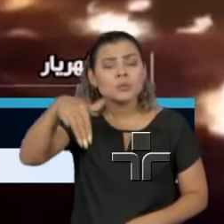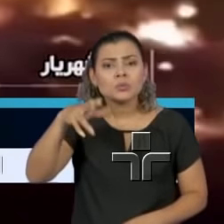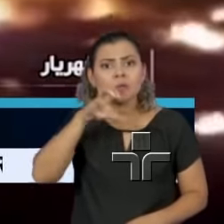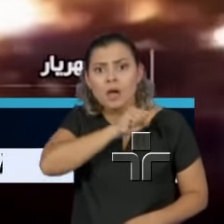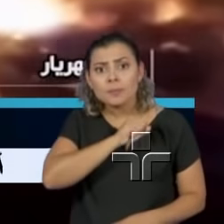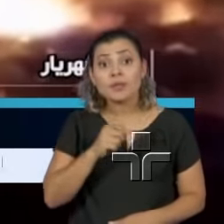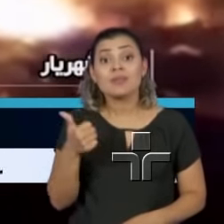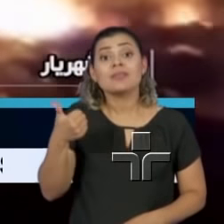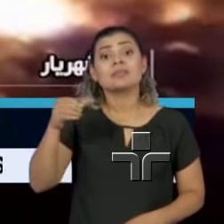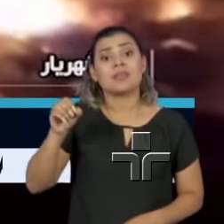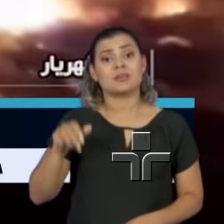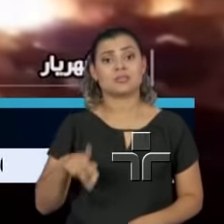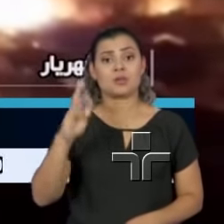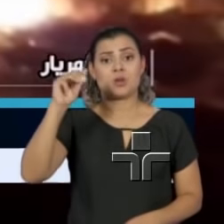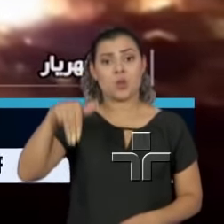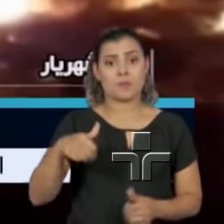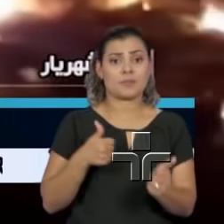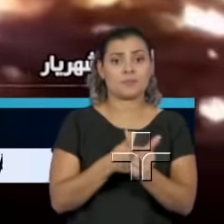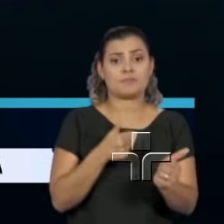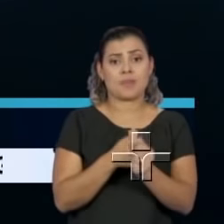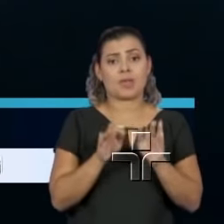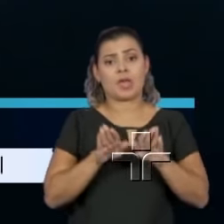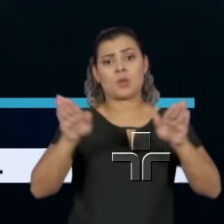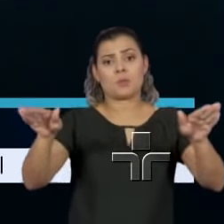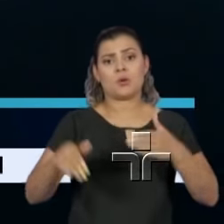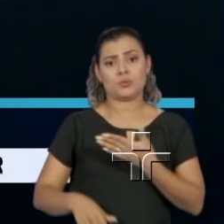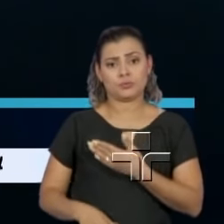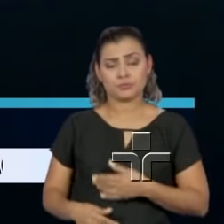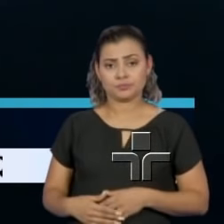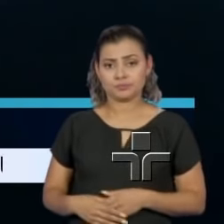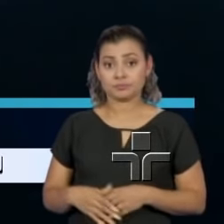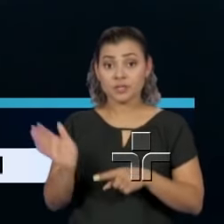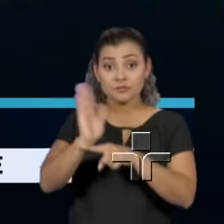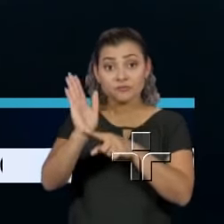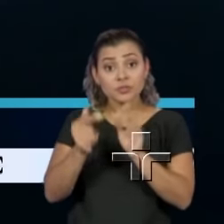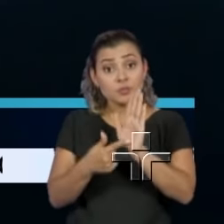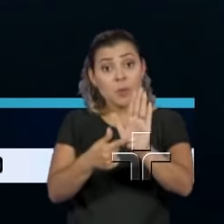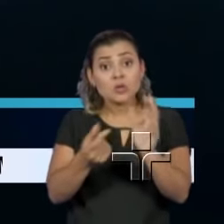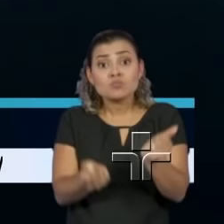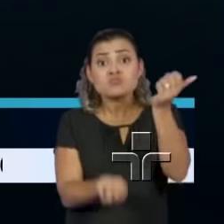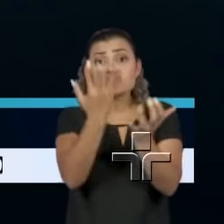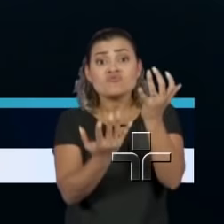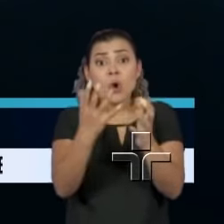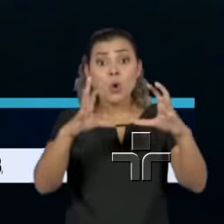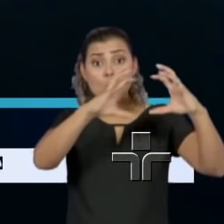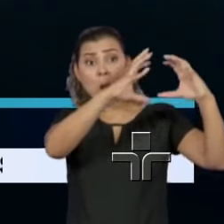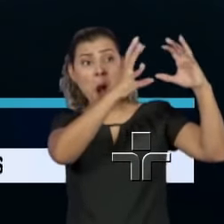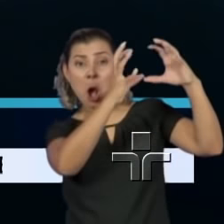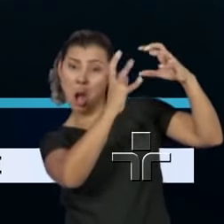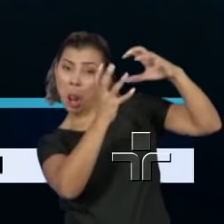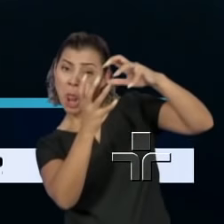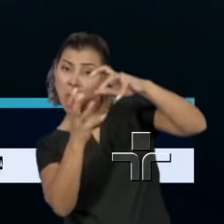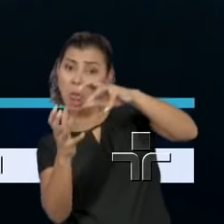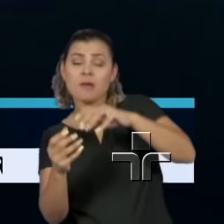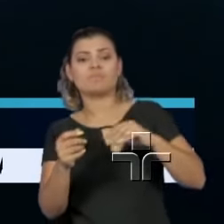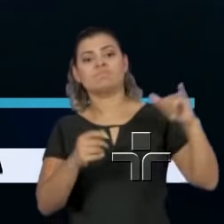10 quilômetros do aeroporto Imam Khomeini. Este vídeo mostra uma bola de fogo no céu e, na sequência, a queda,